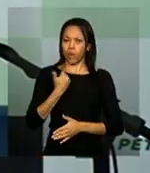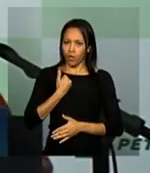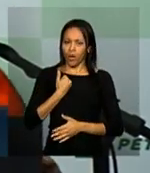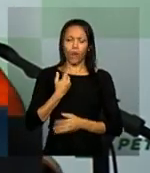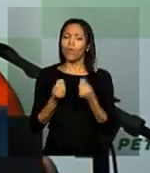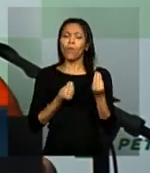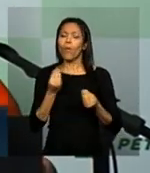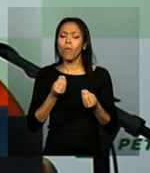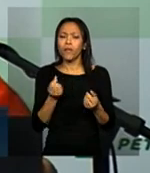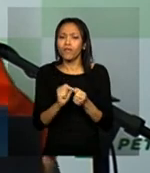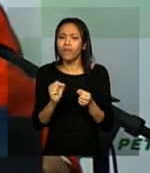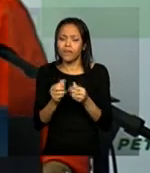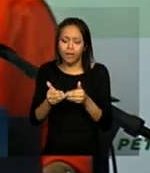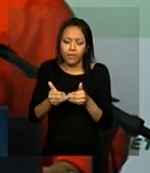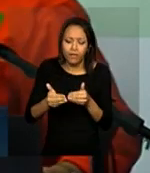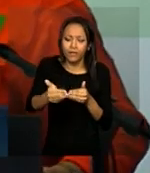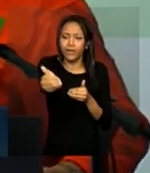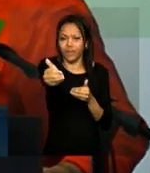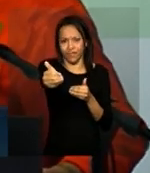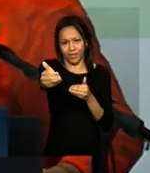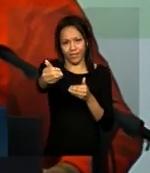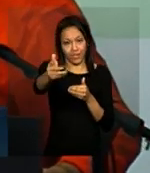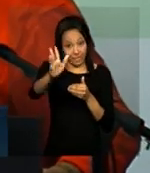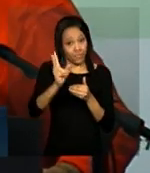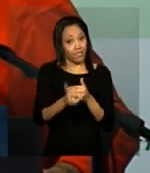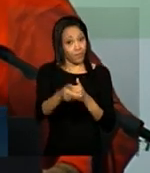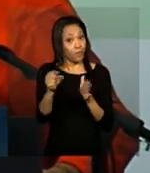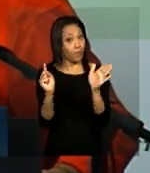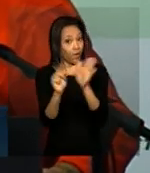frente? A gente tem sempre de perguntar,